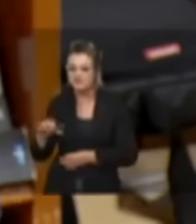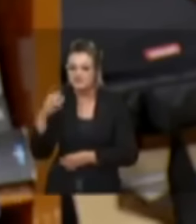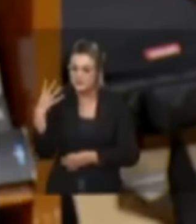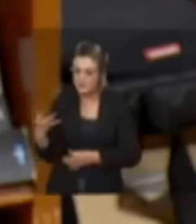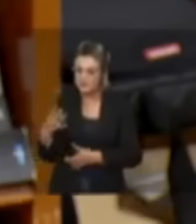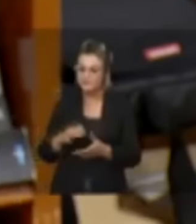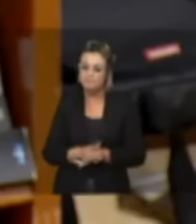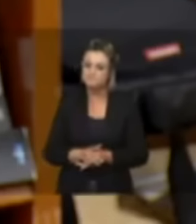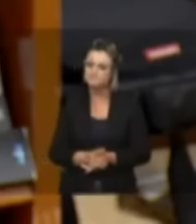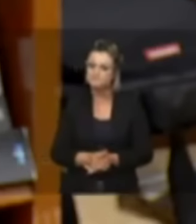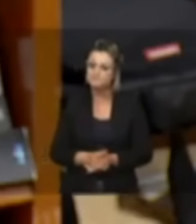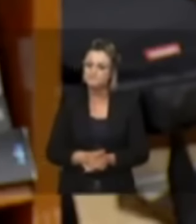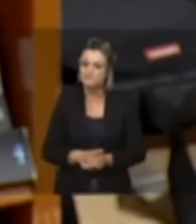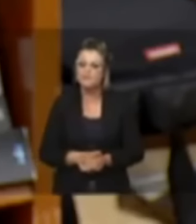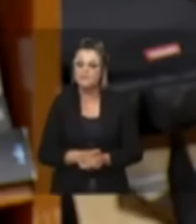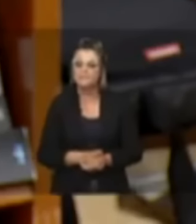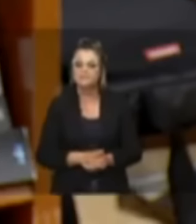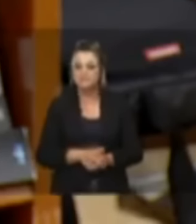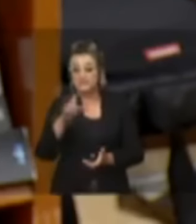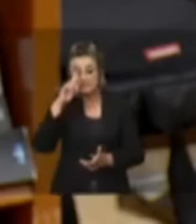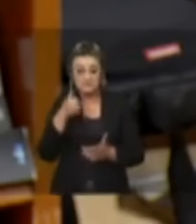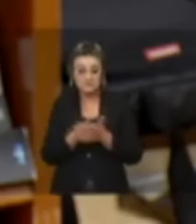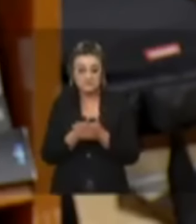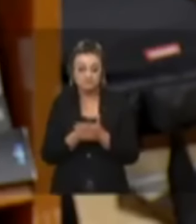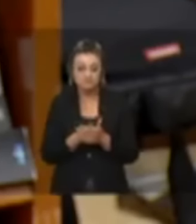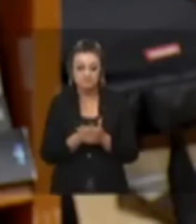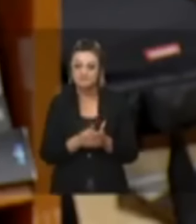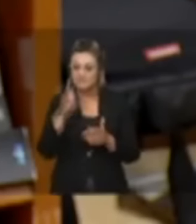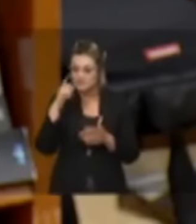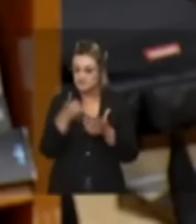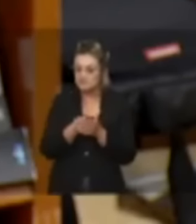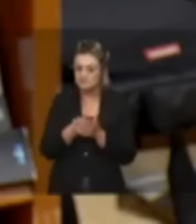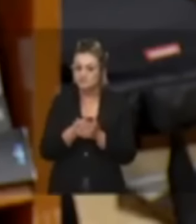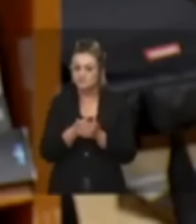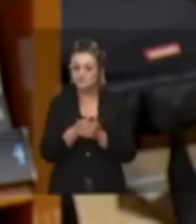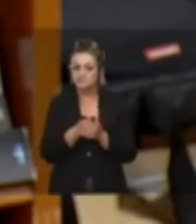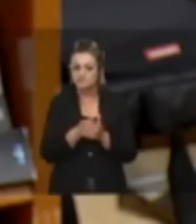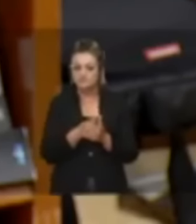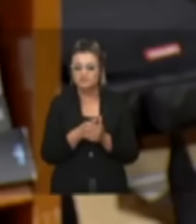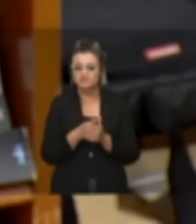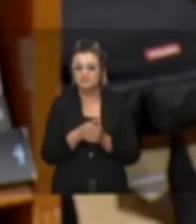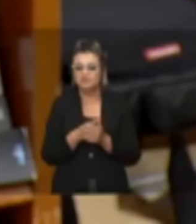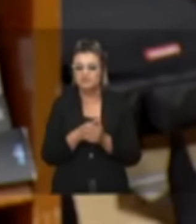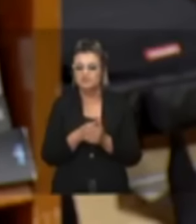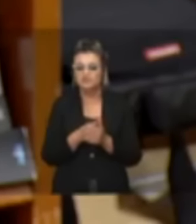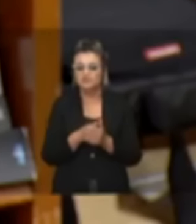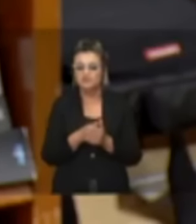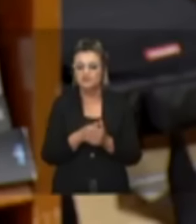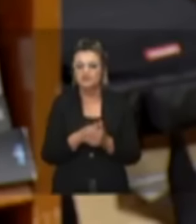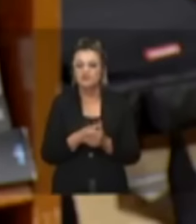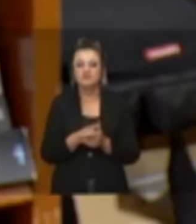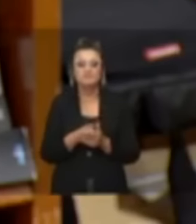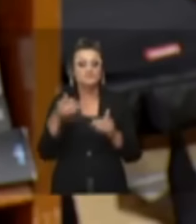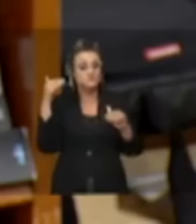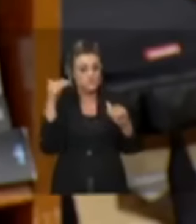1994 o a decisão lá na origem foi